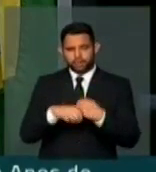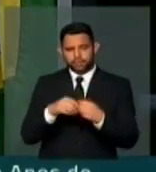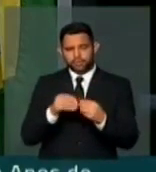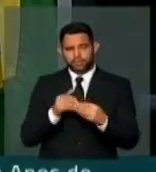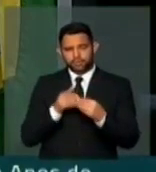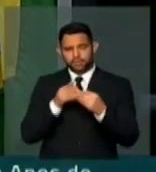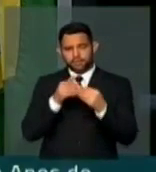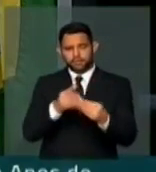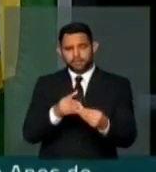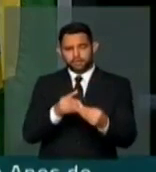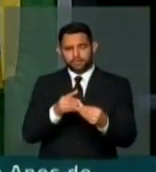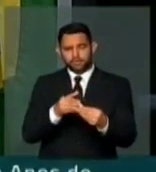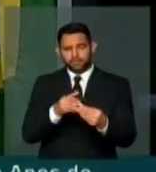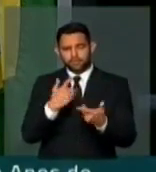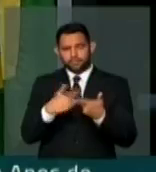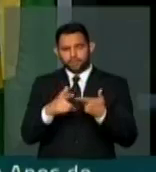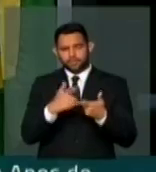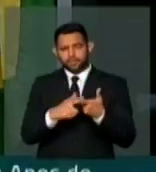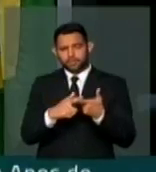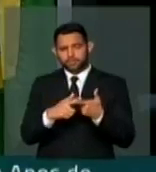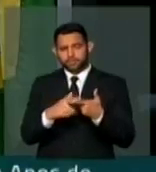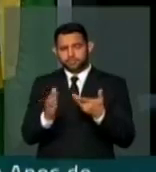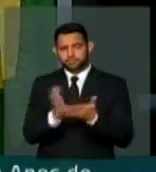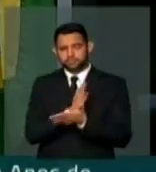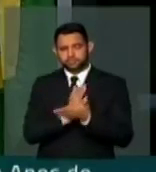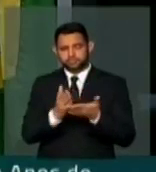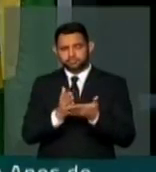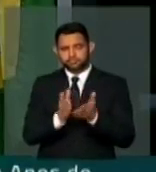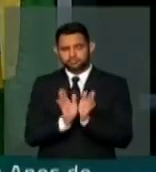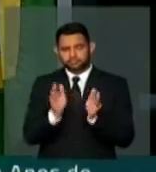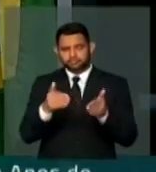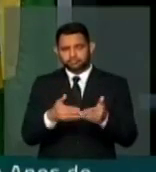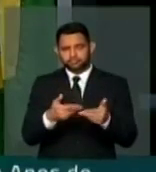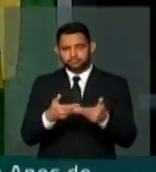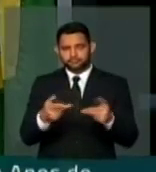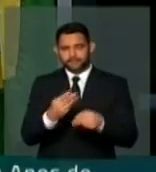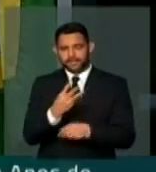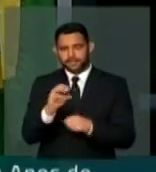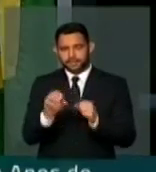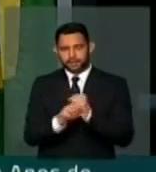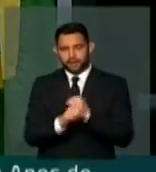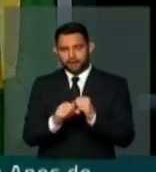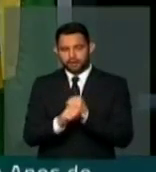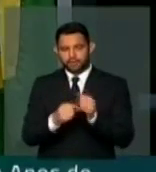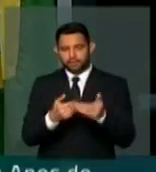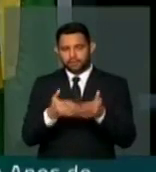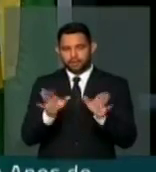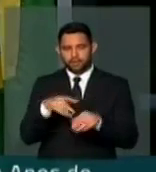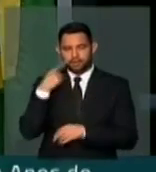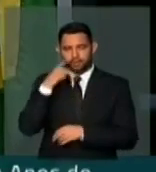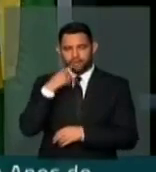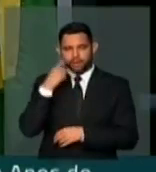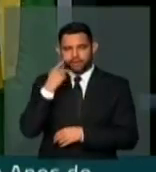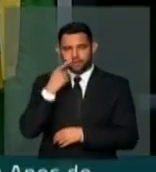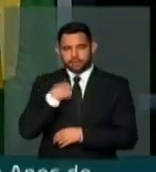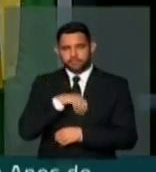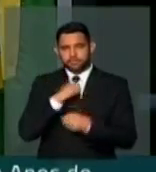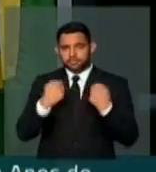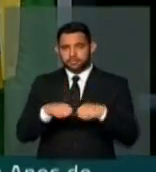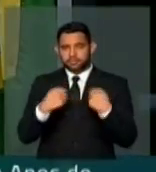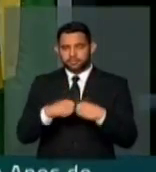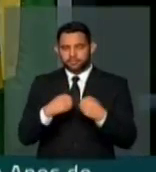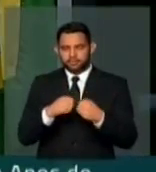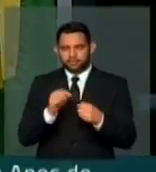levando a uma recessão sem precedentes. Assim, estes 30 anos da abertura política deve servir